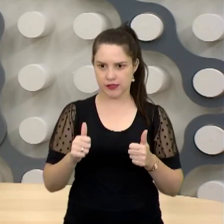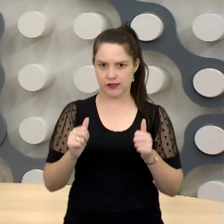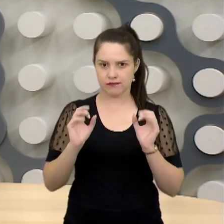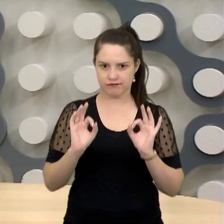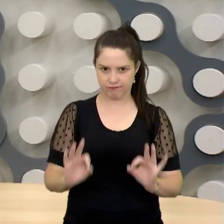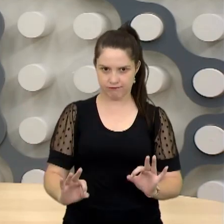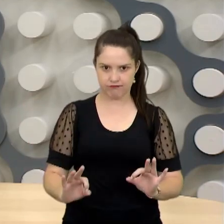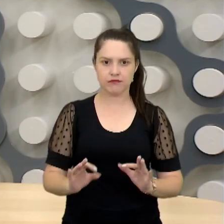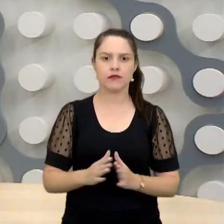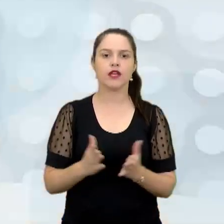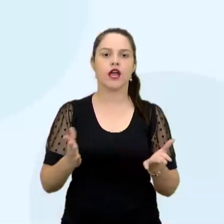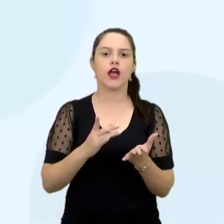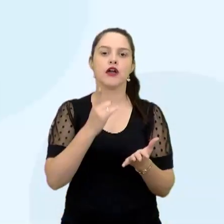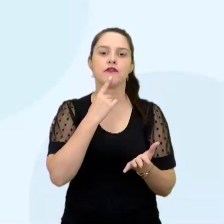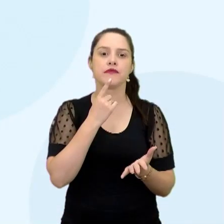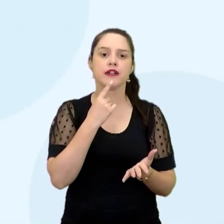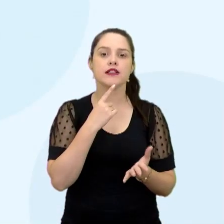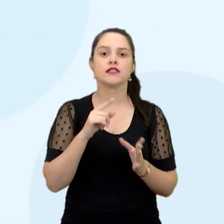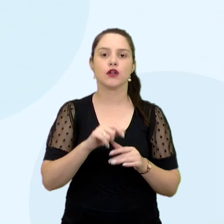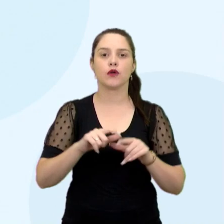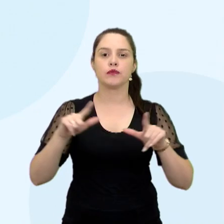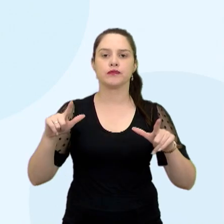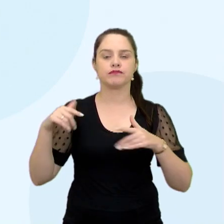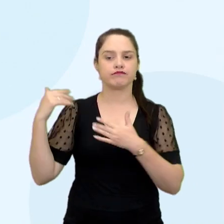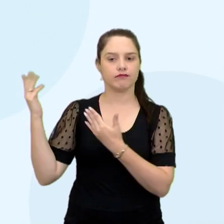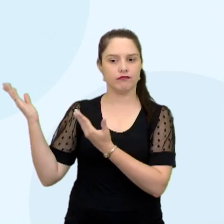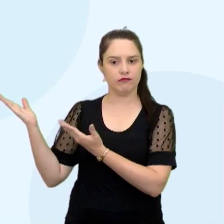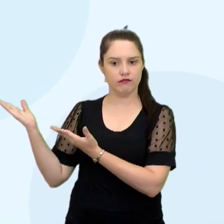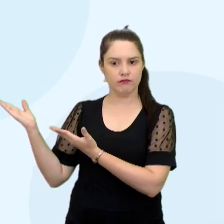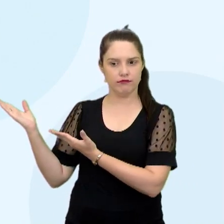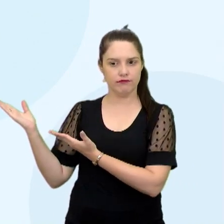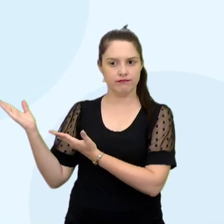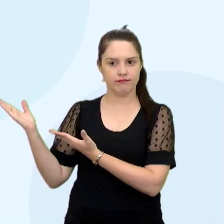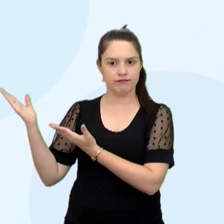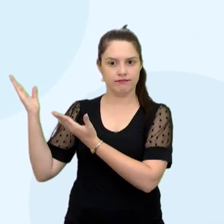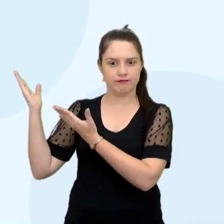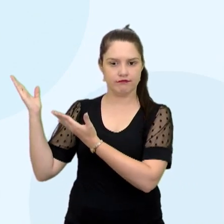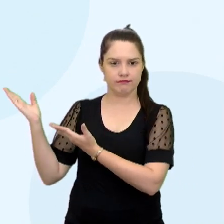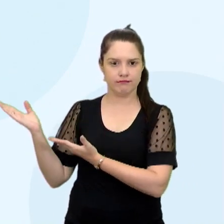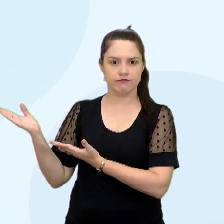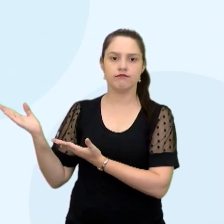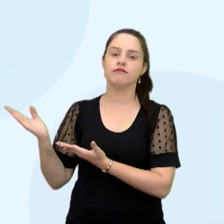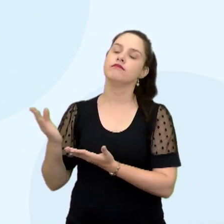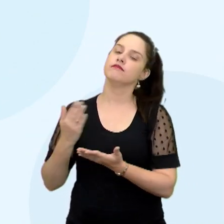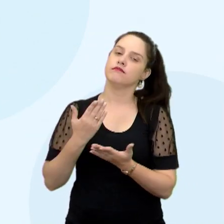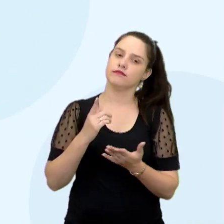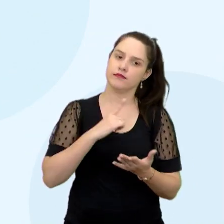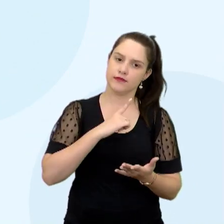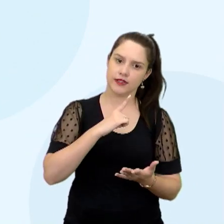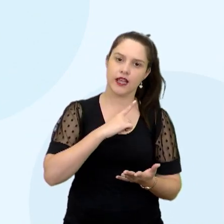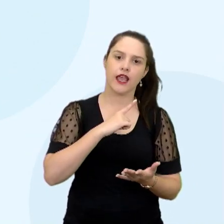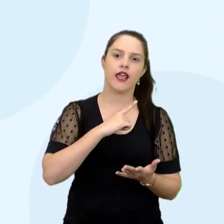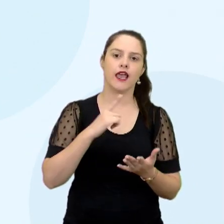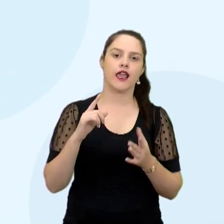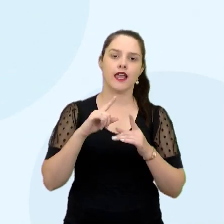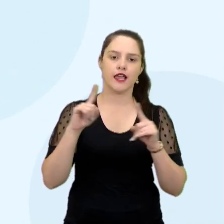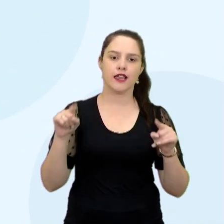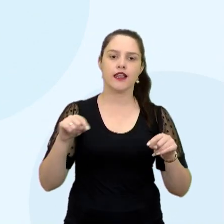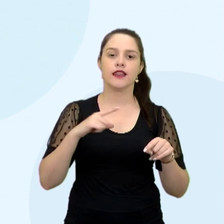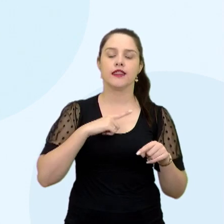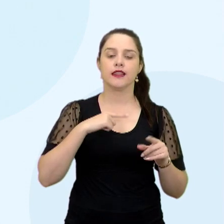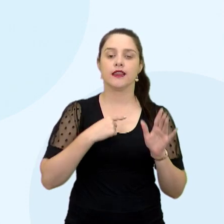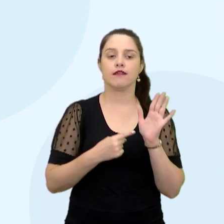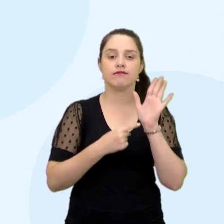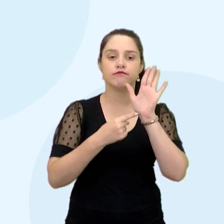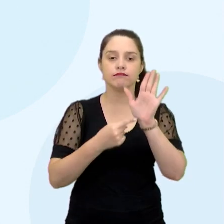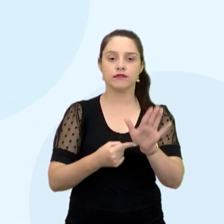Então tá aí a escala do tempo geológico para vocês relembrarem, que a gente já mostrou aí em aulas anteriores, E nós temos aí